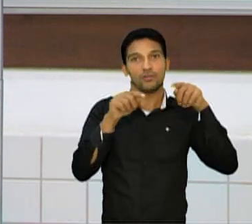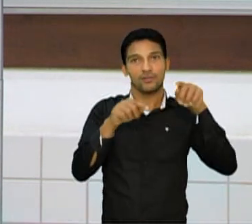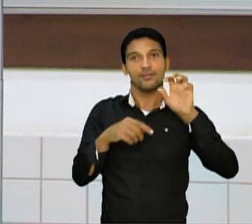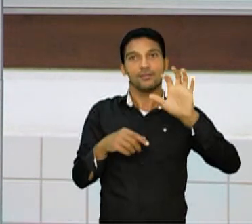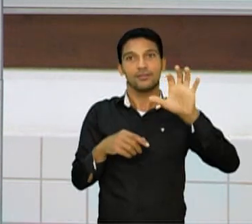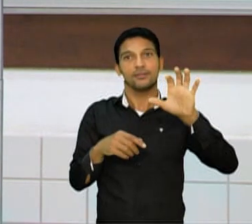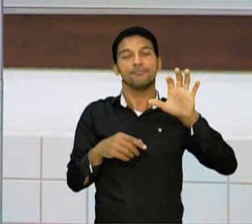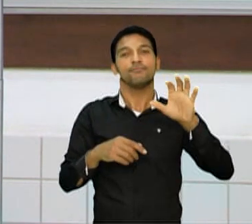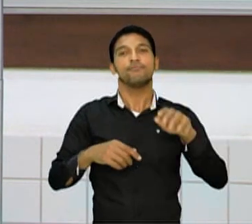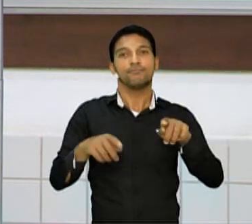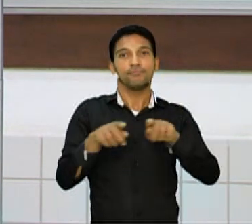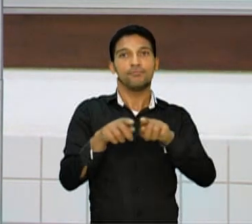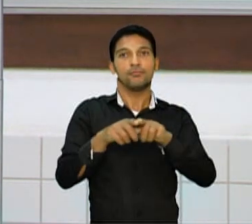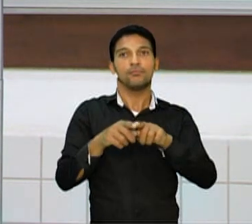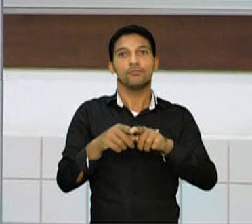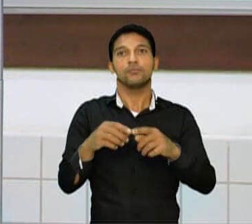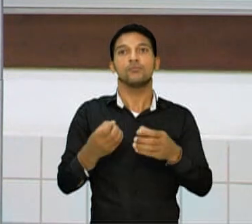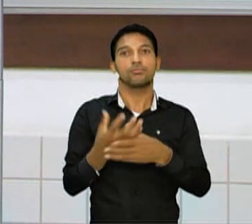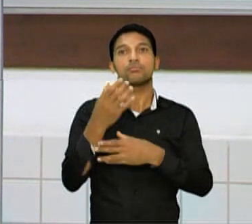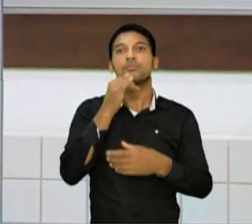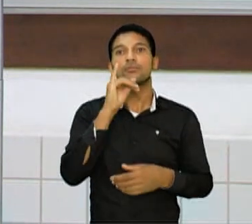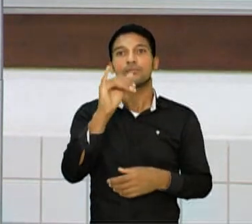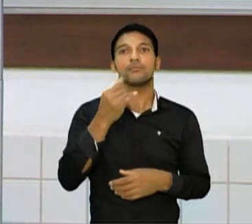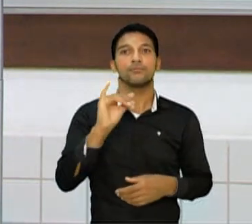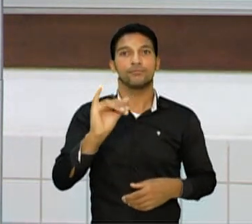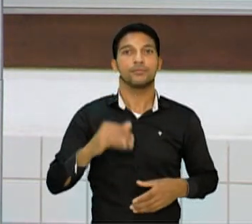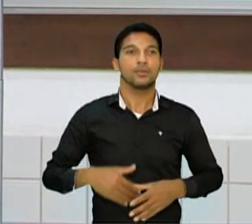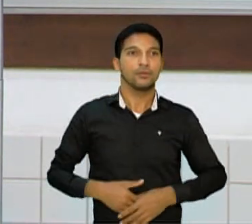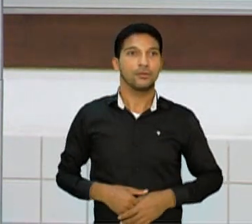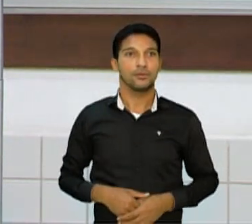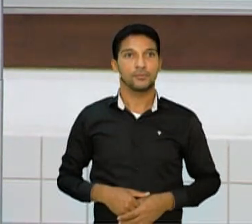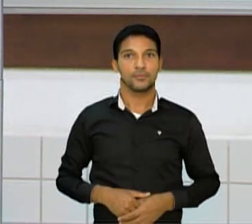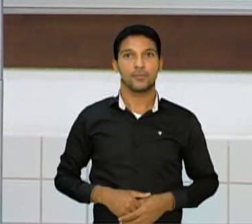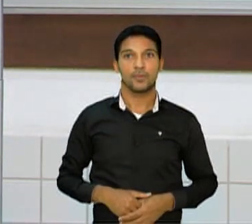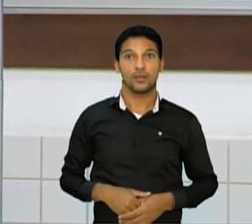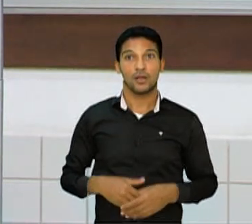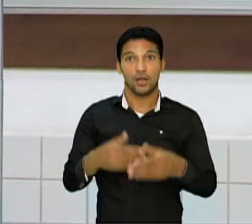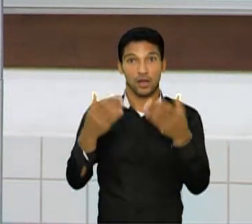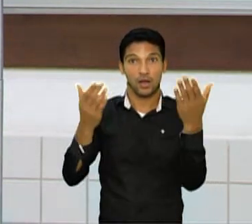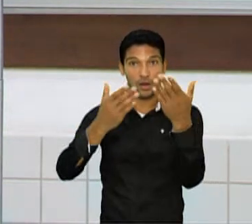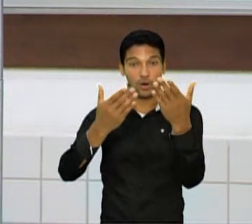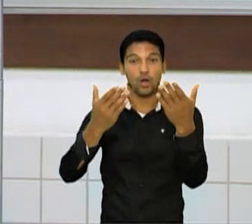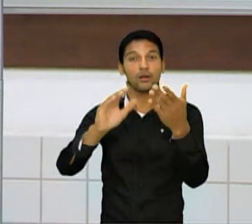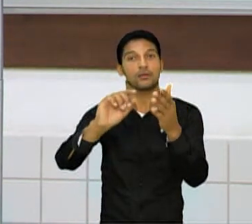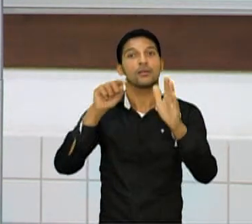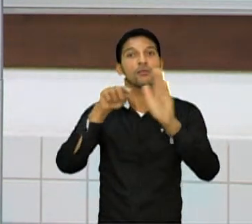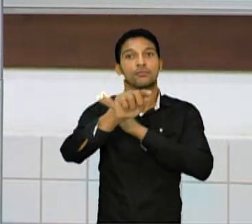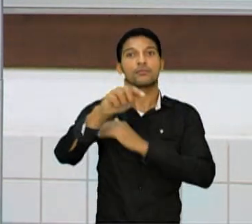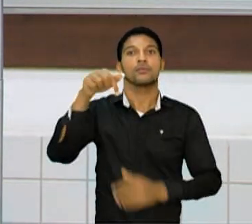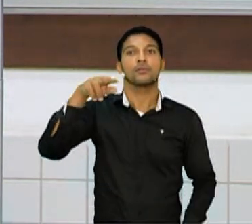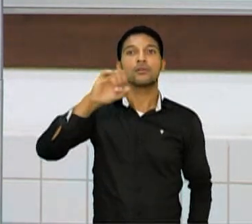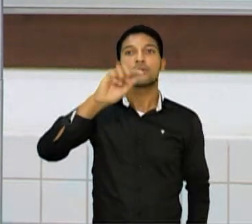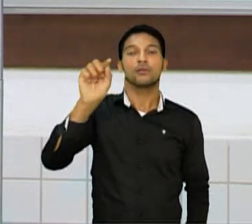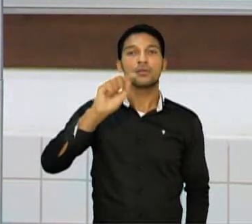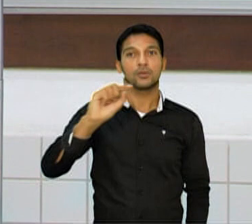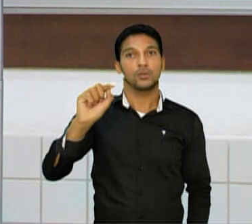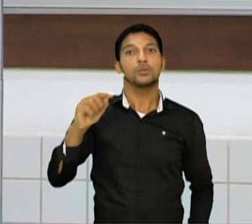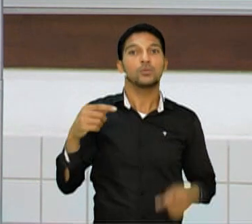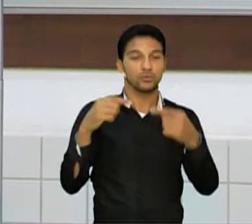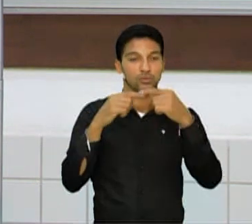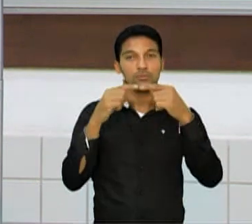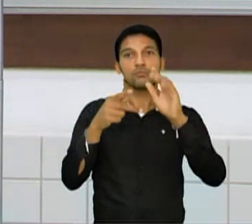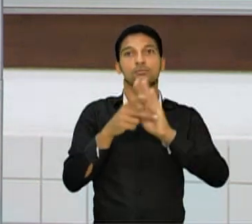mais acessível. Para finalizar essa parte de fontes, vamos então fazer uma atividadezinha do